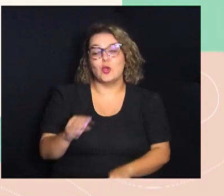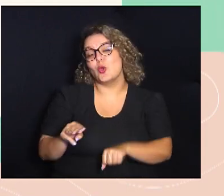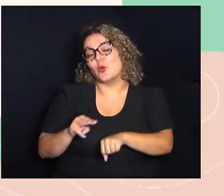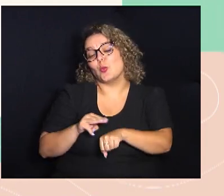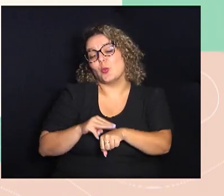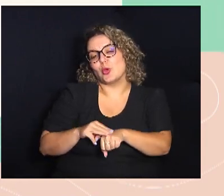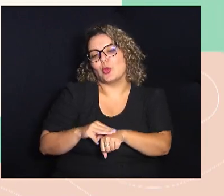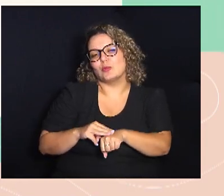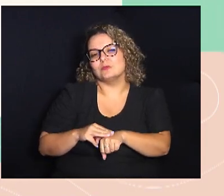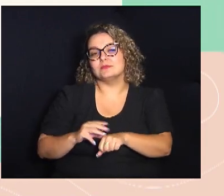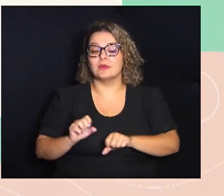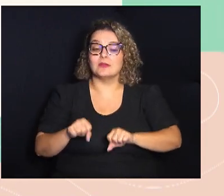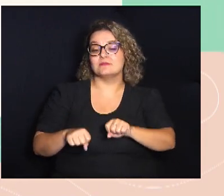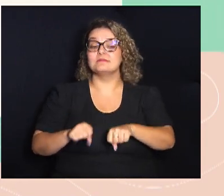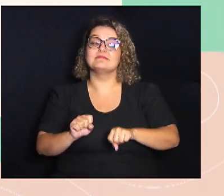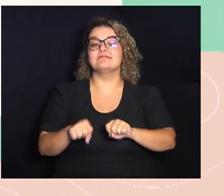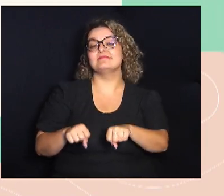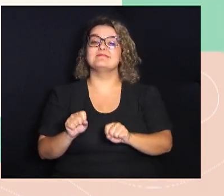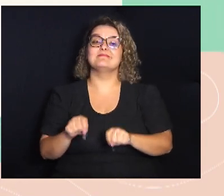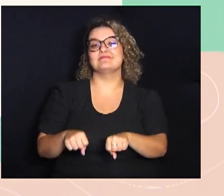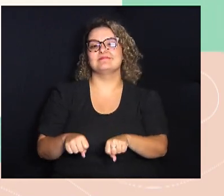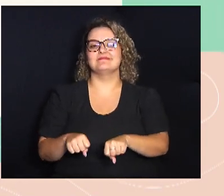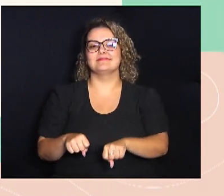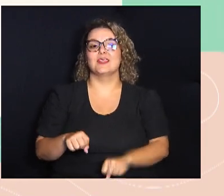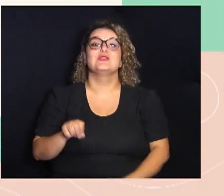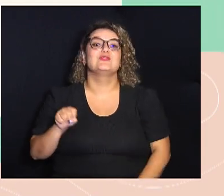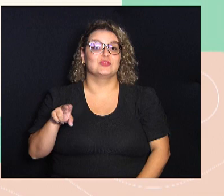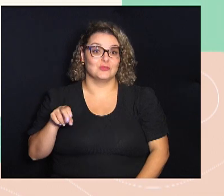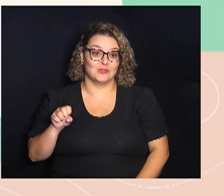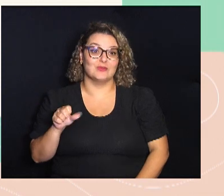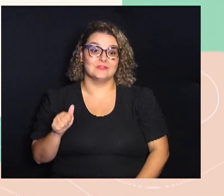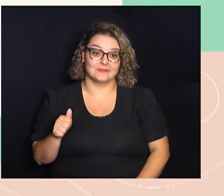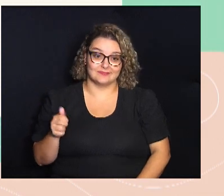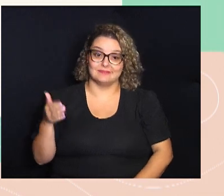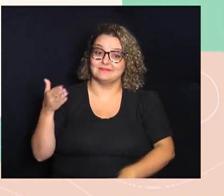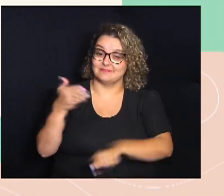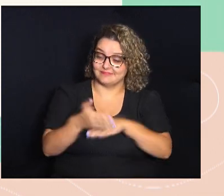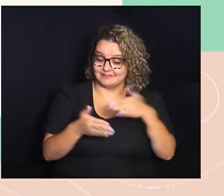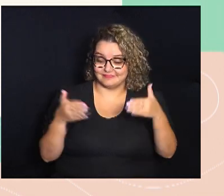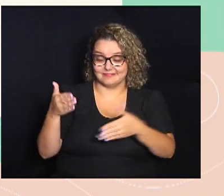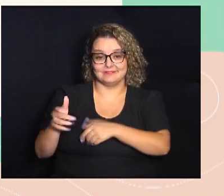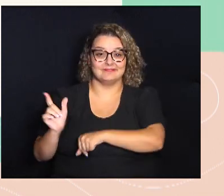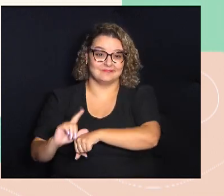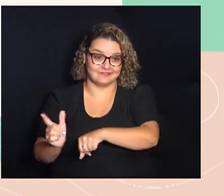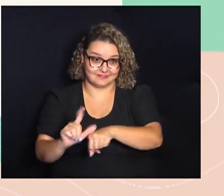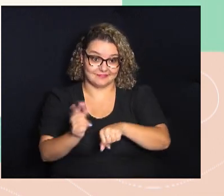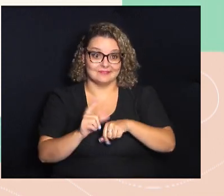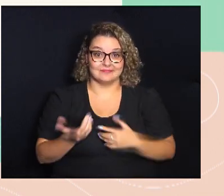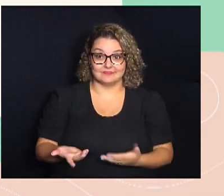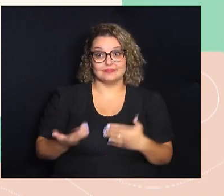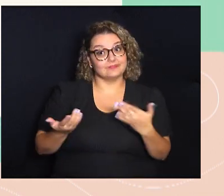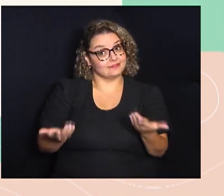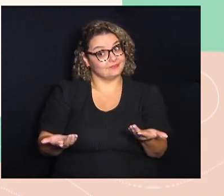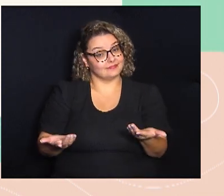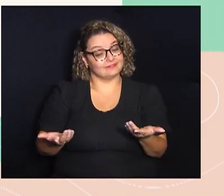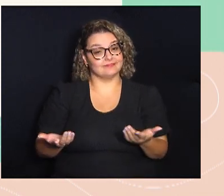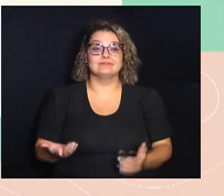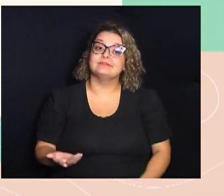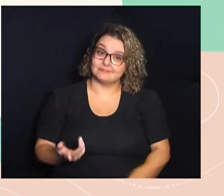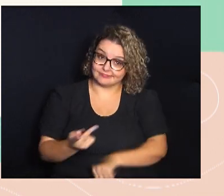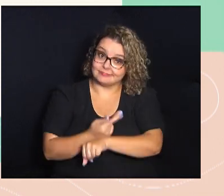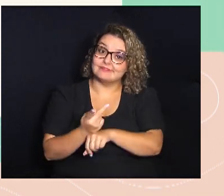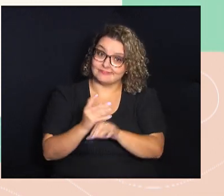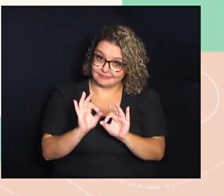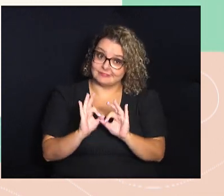anda dando umas voltinhas pelo distrito de Sousas e frequentando os estabelecimentos, mas está em busca de um